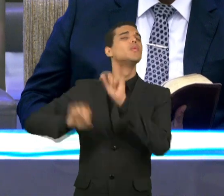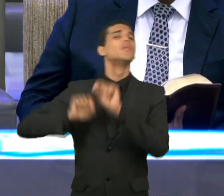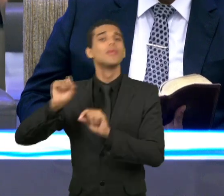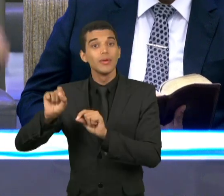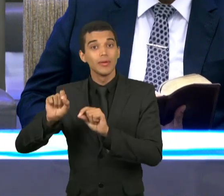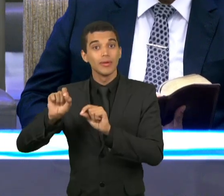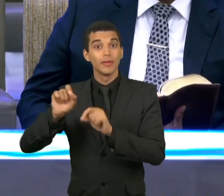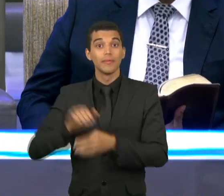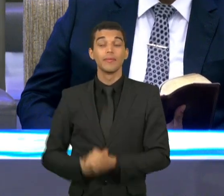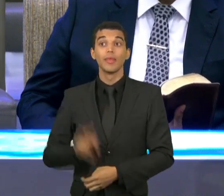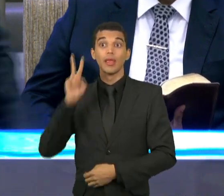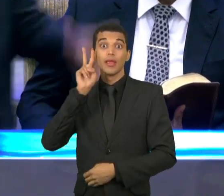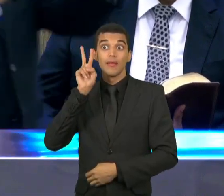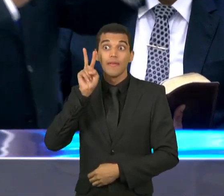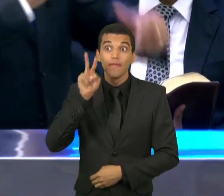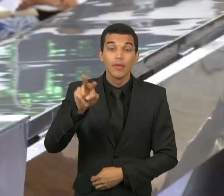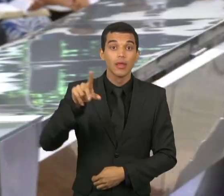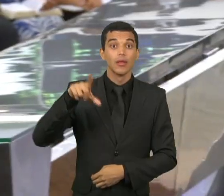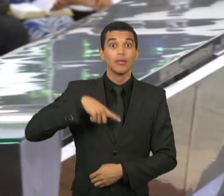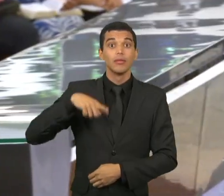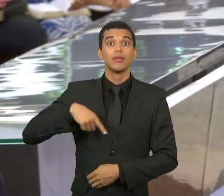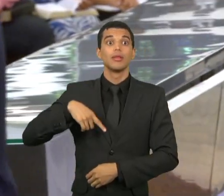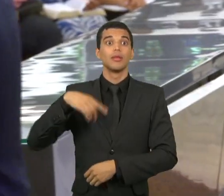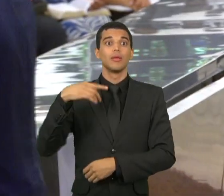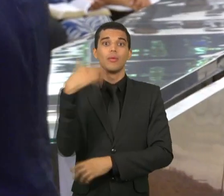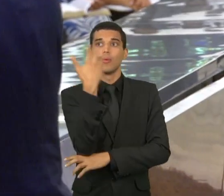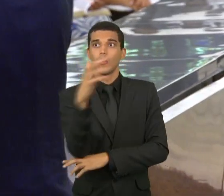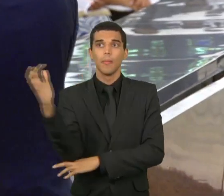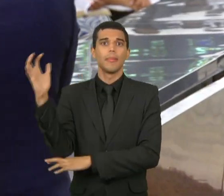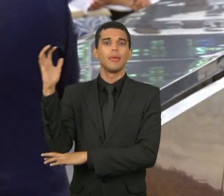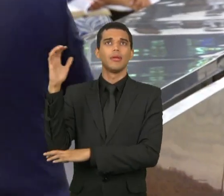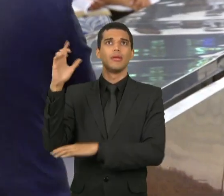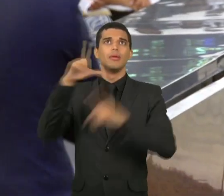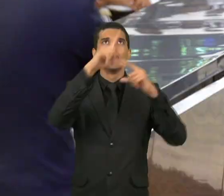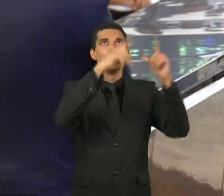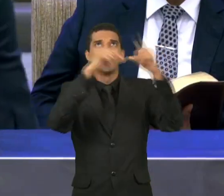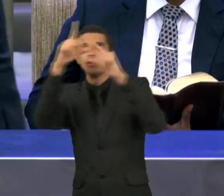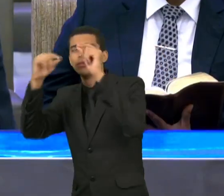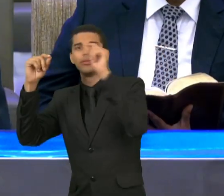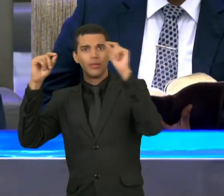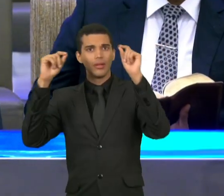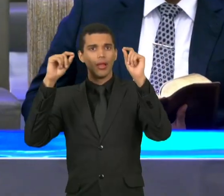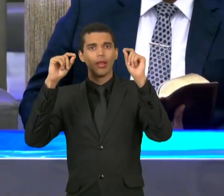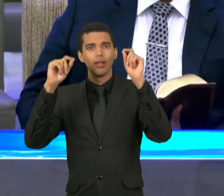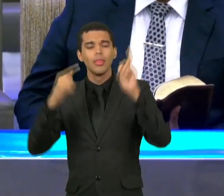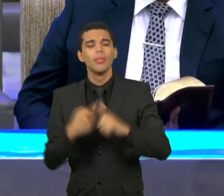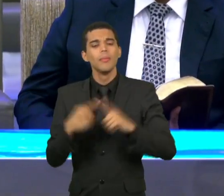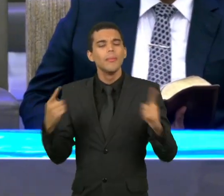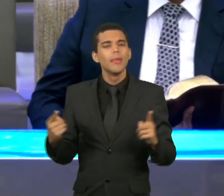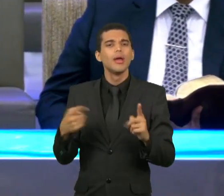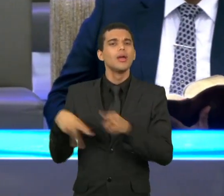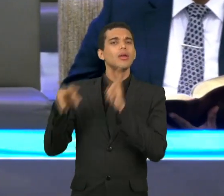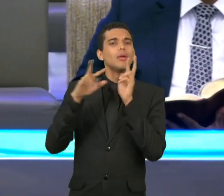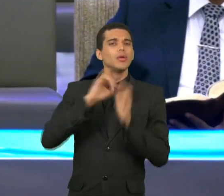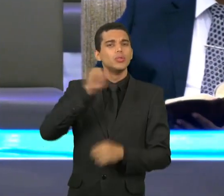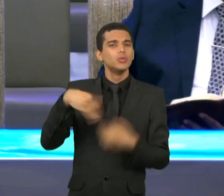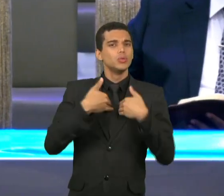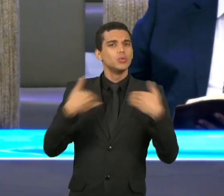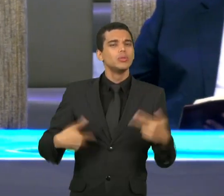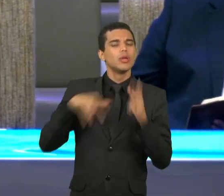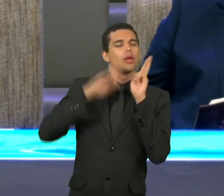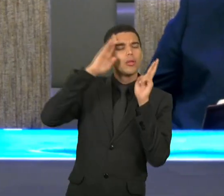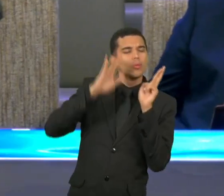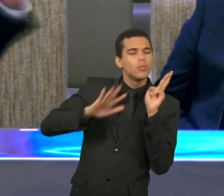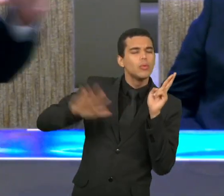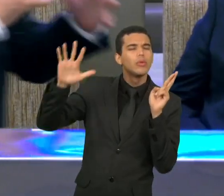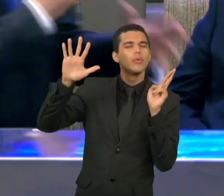Com as espigas, com as estrelas. Mas dava para José entender qual era o